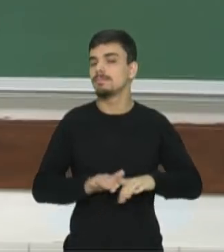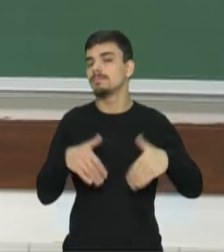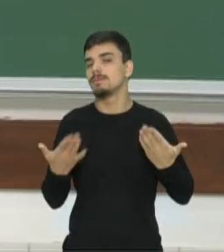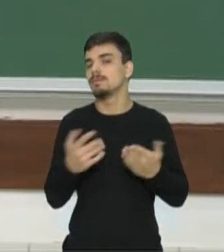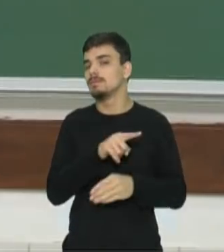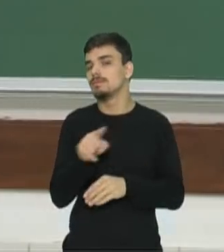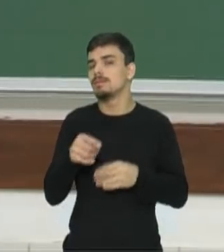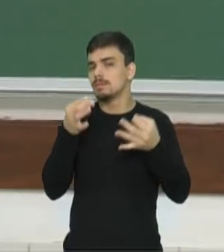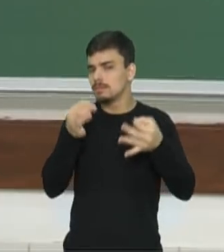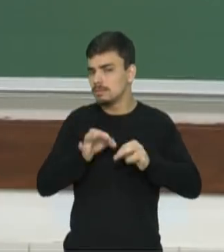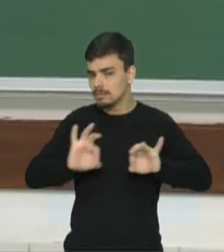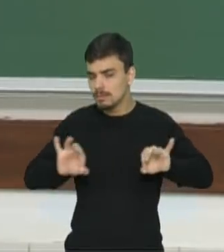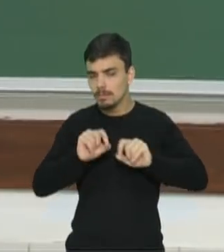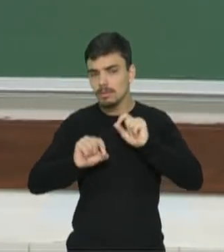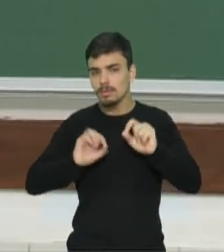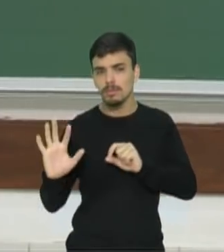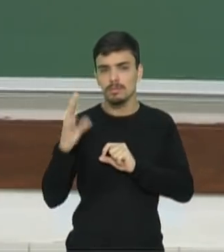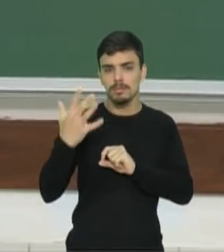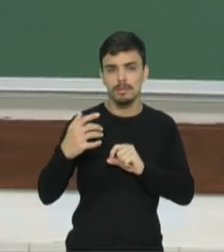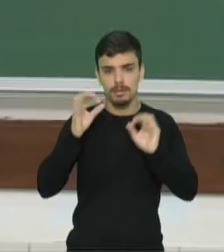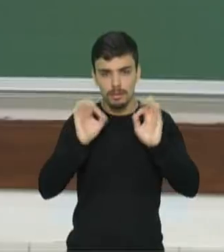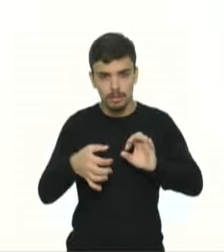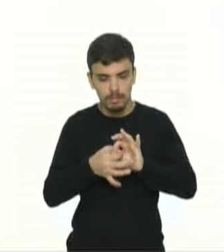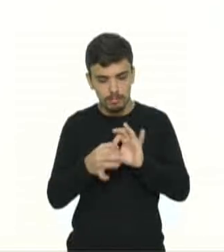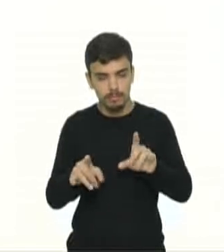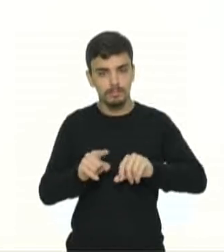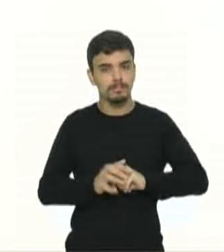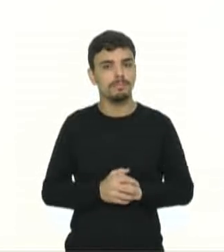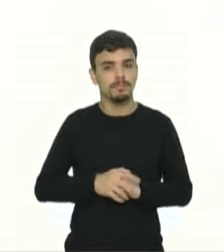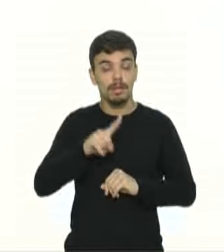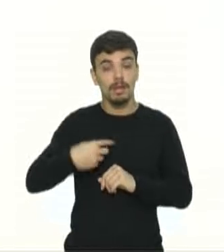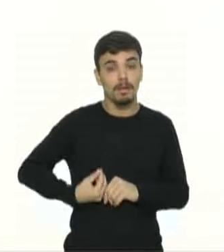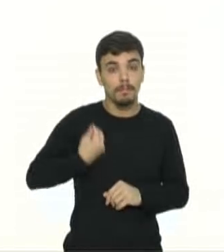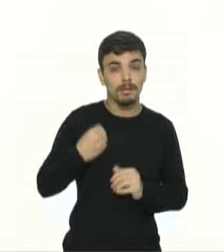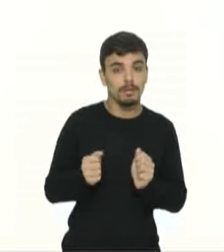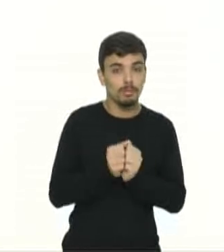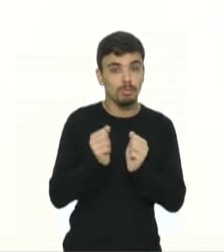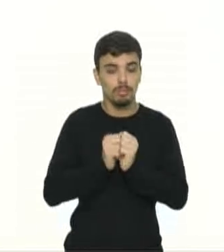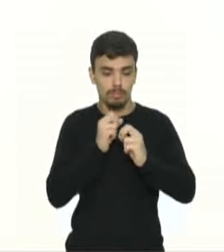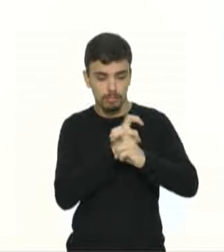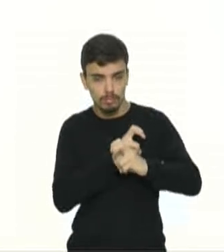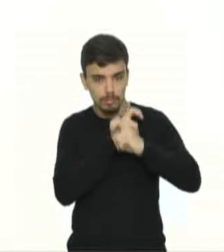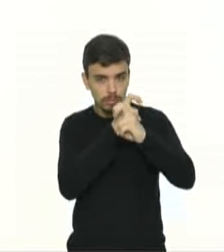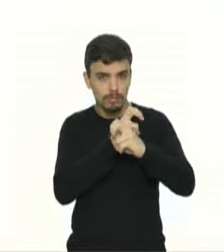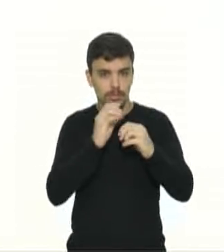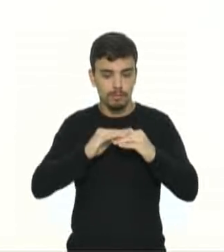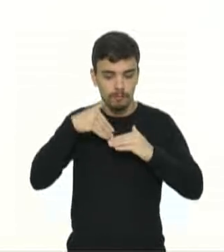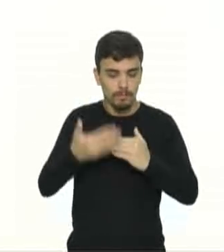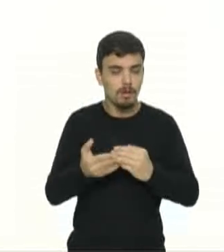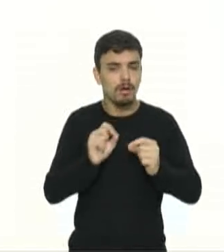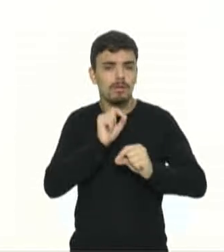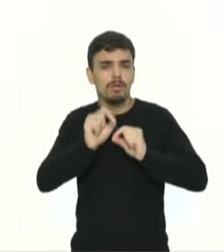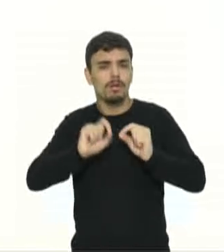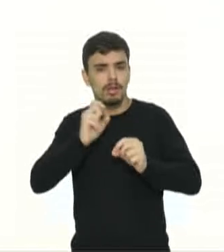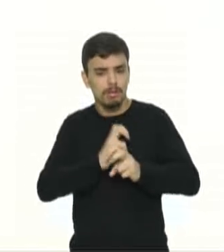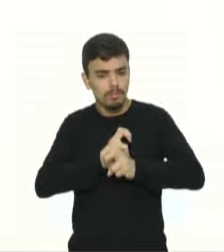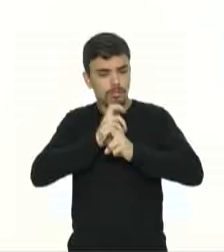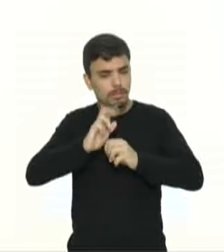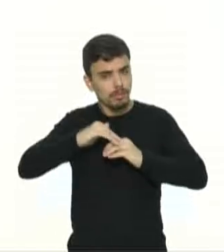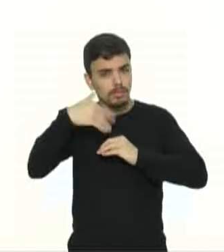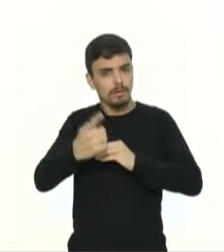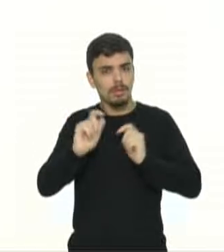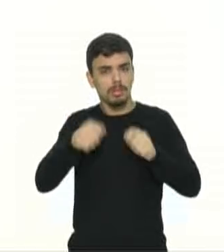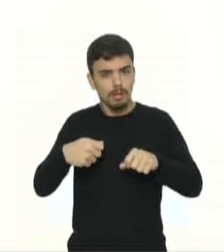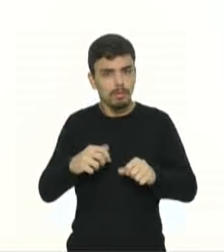Então, pessoal, simples. O que acontece que permitiu eles? A presença de um esqueleto externo. Esse esqueleto externo